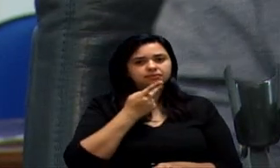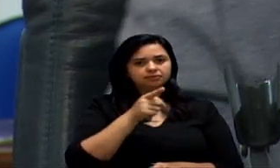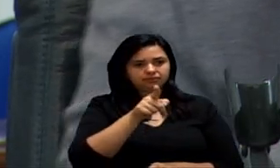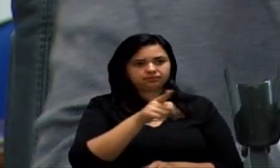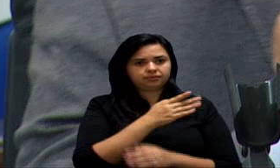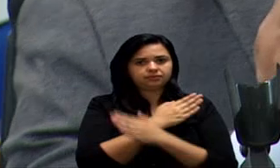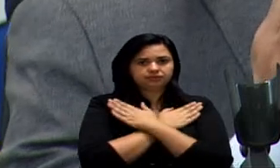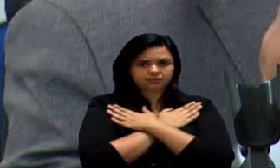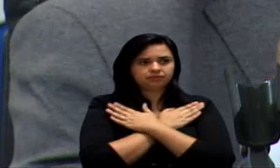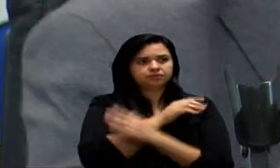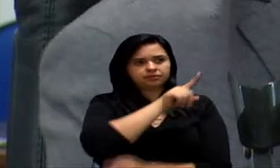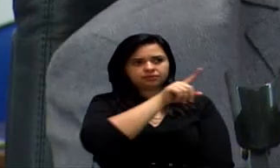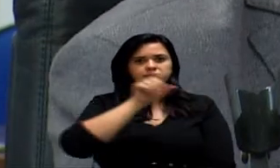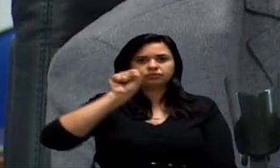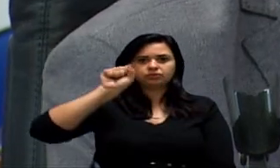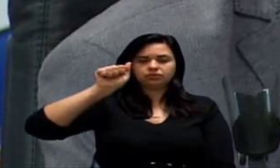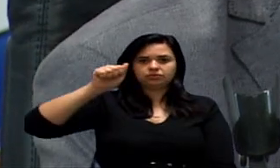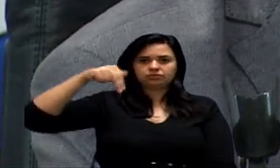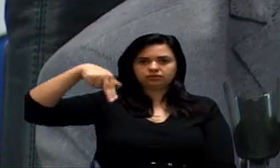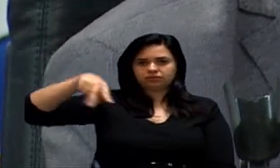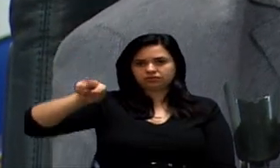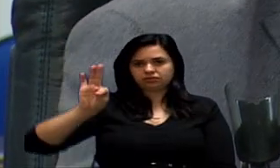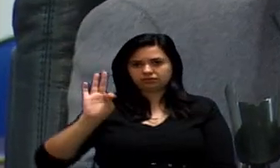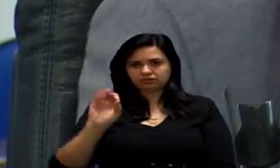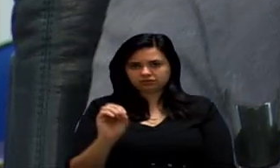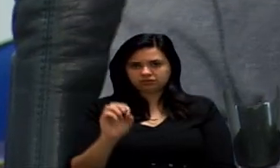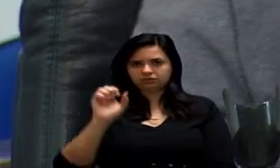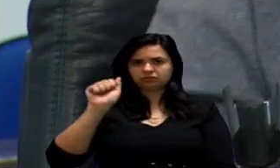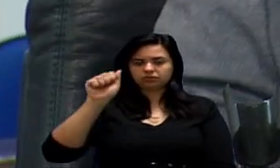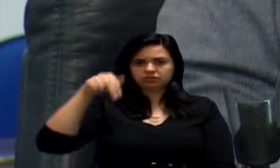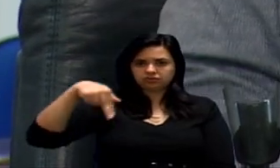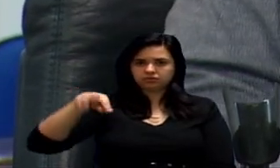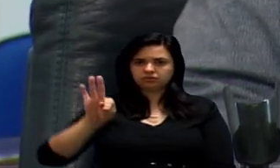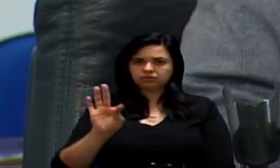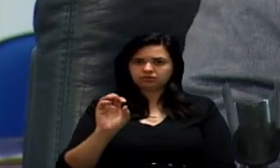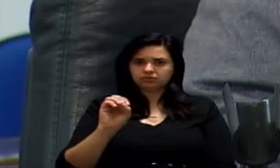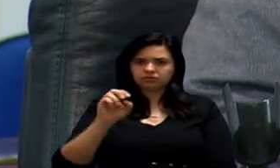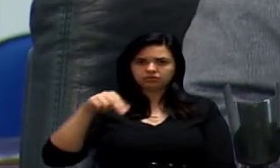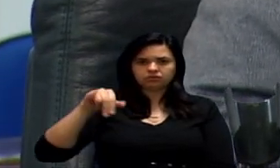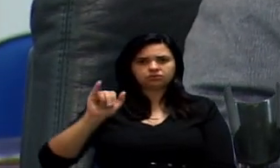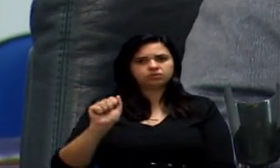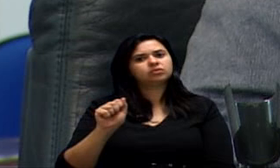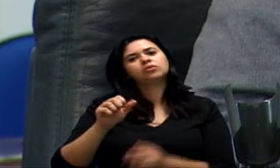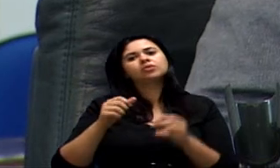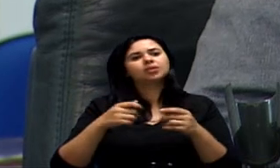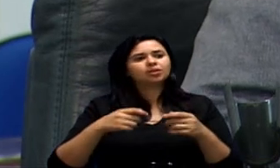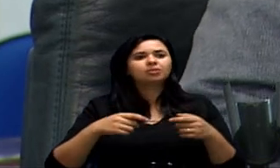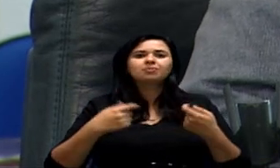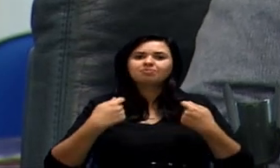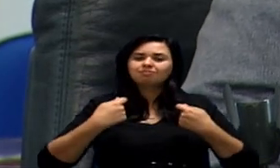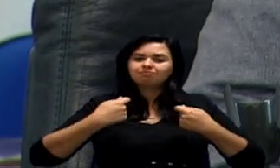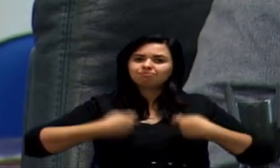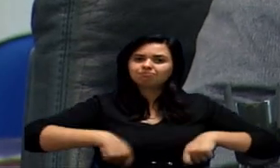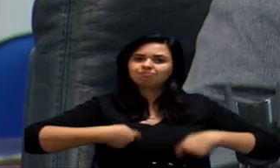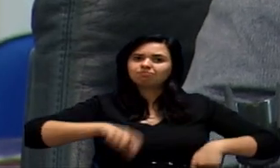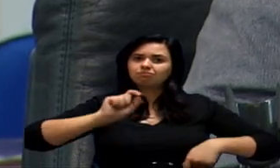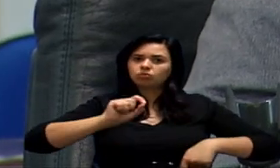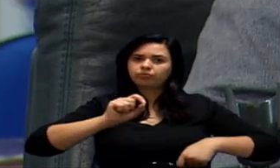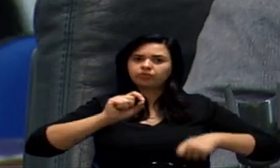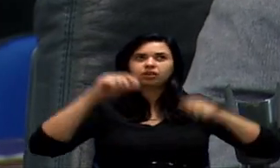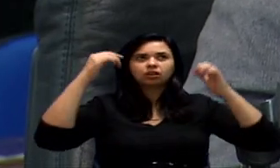Santo Antônio. Do Santo Antônio, o que acontece? Ali precisa urgentemente colocar uma cobertura para que quando, né, vai